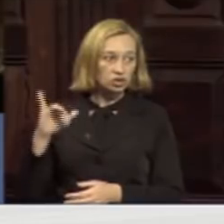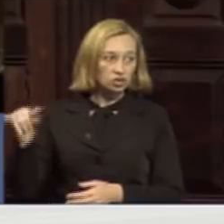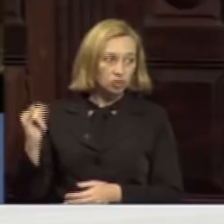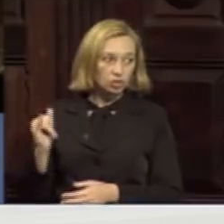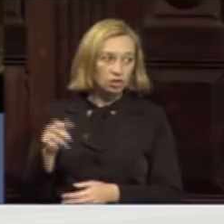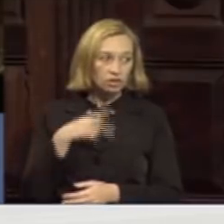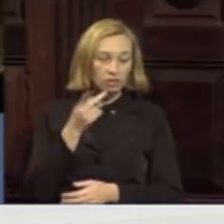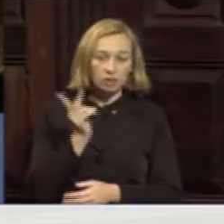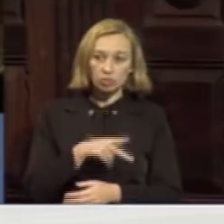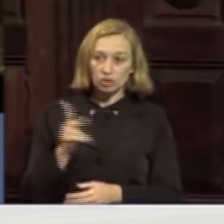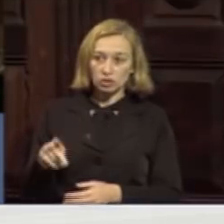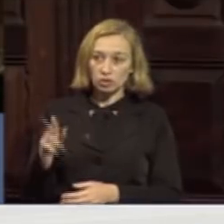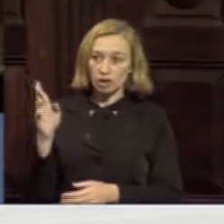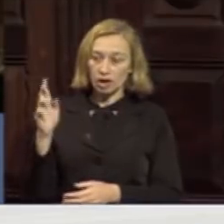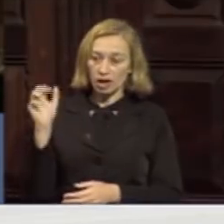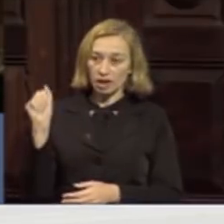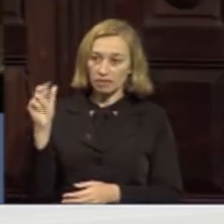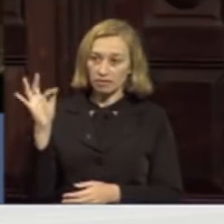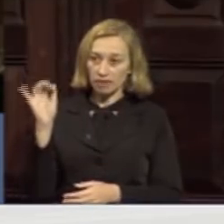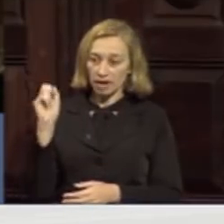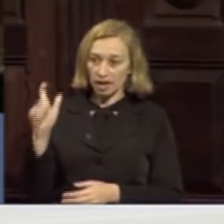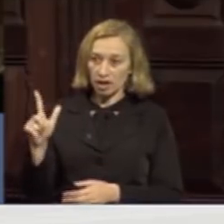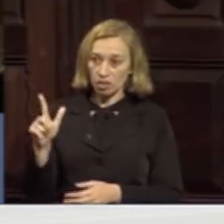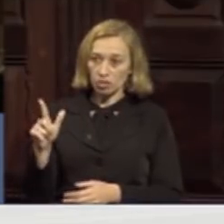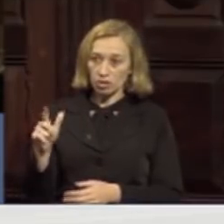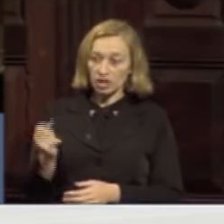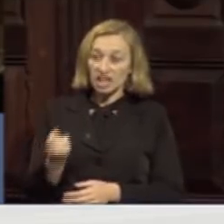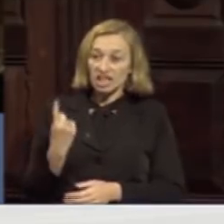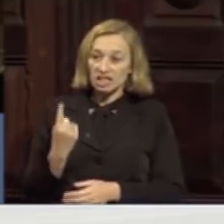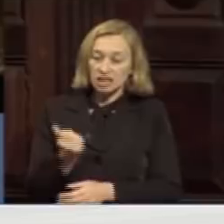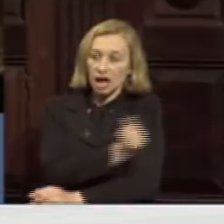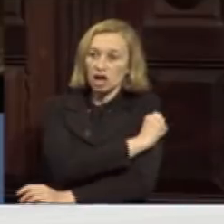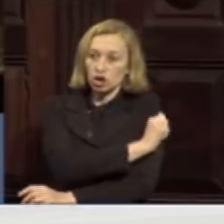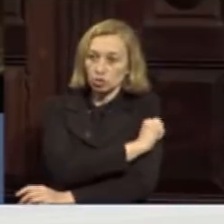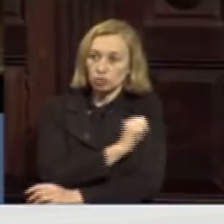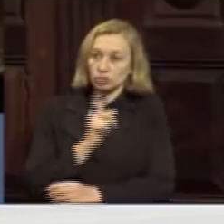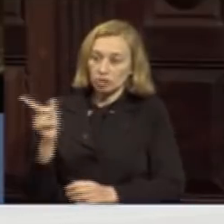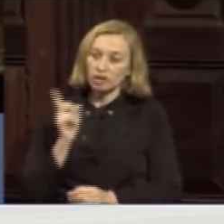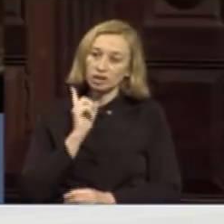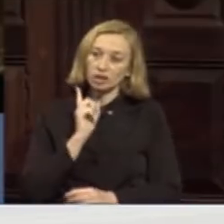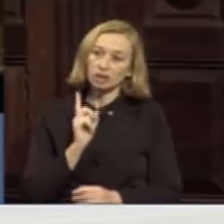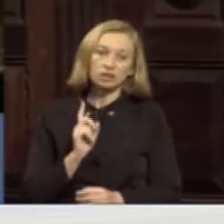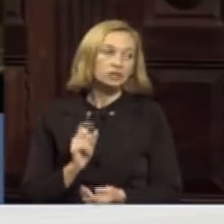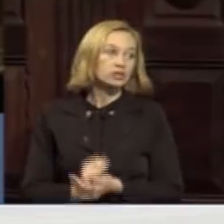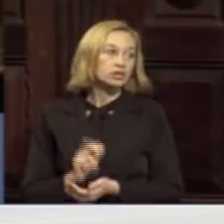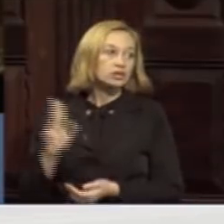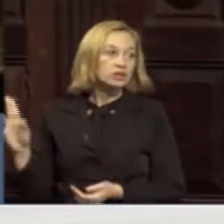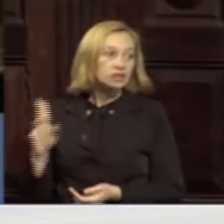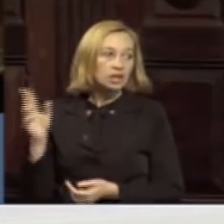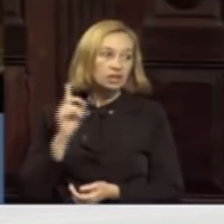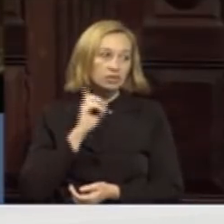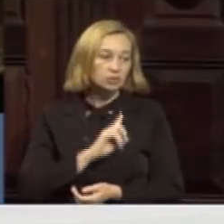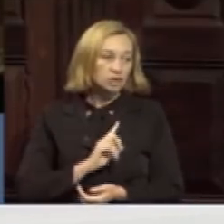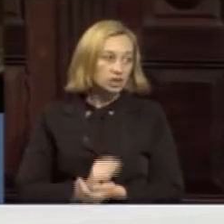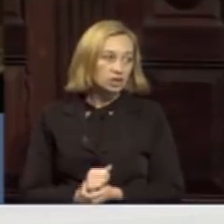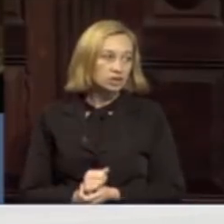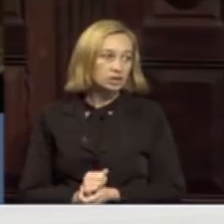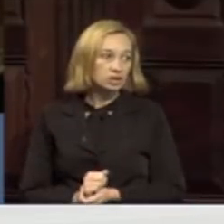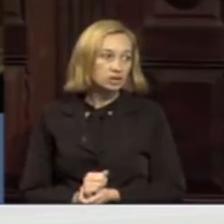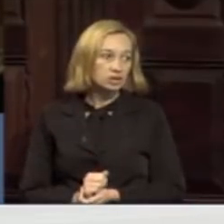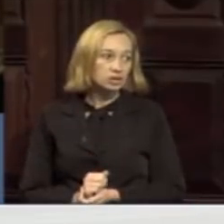Rafael Almada, ex-aluno nosso lá na Universidade Federal Fluminense, que tem uma carreira brilhante